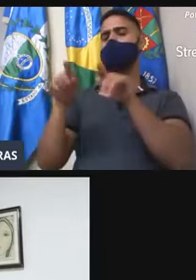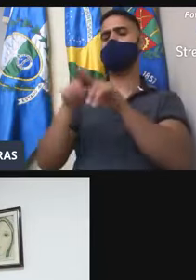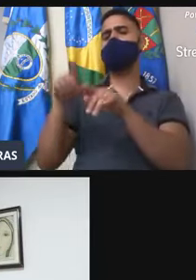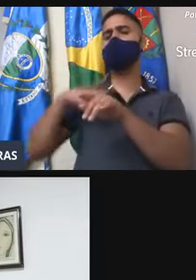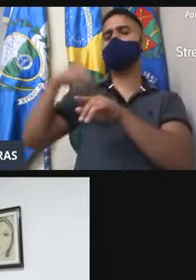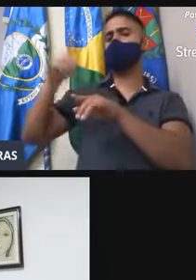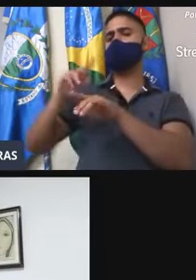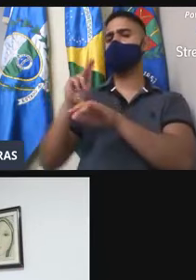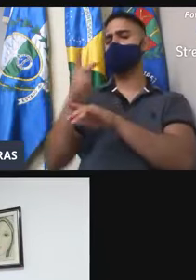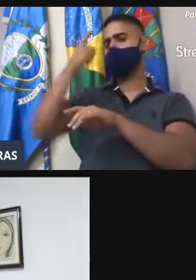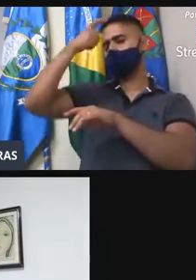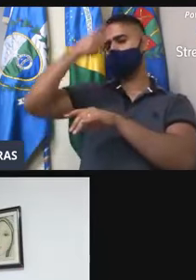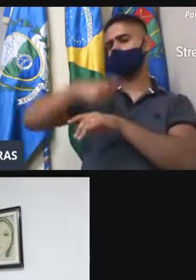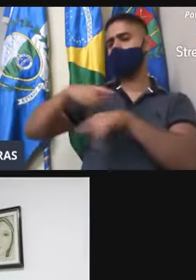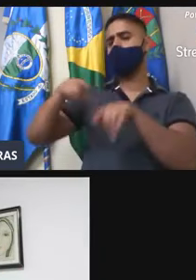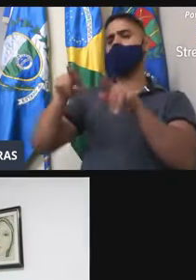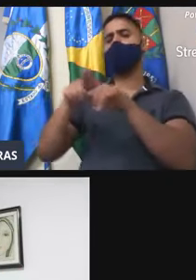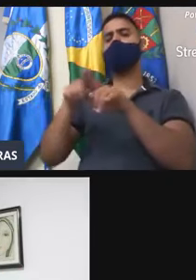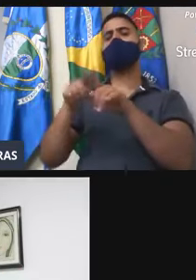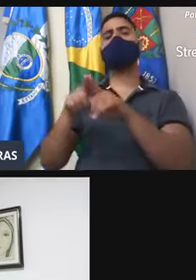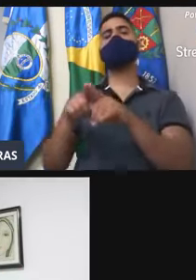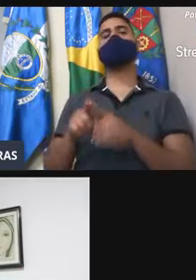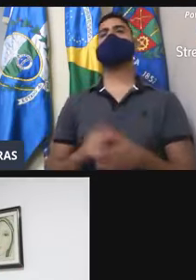direitos humanos e a consciência socioambiental.